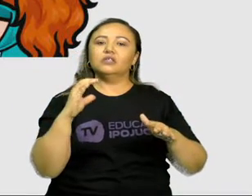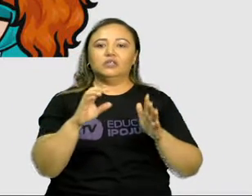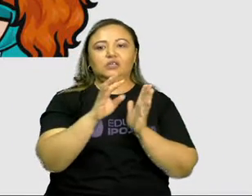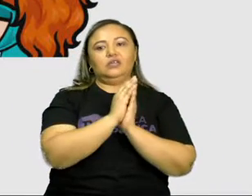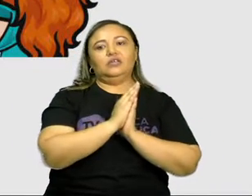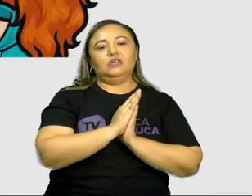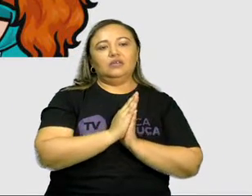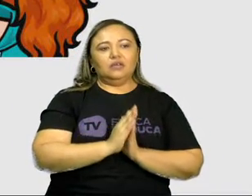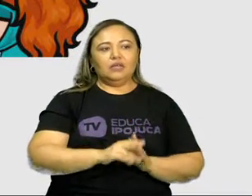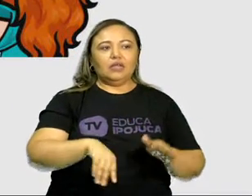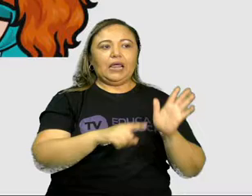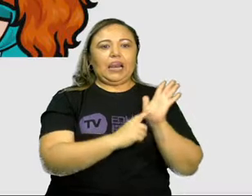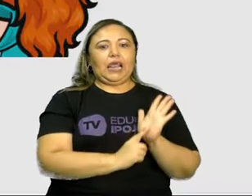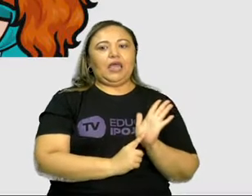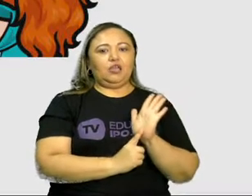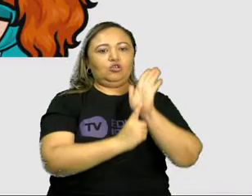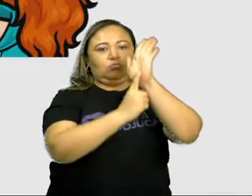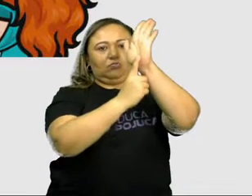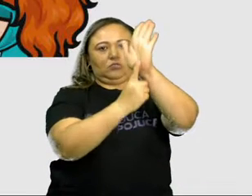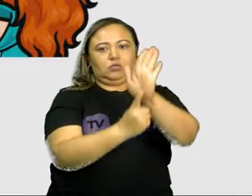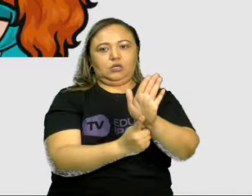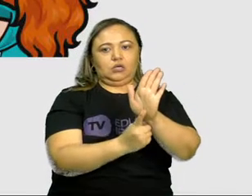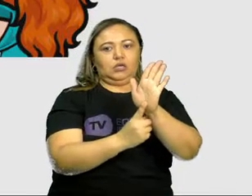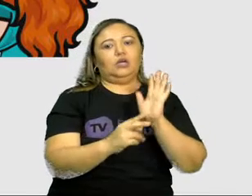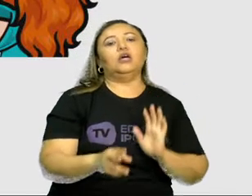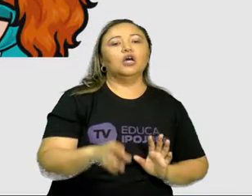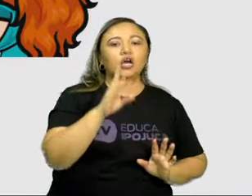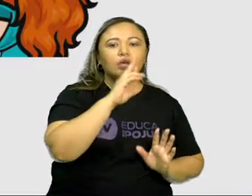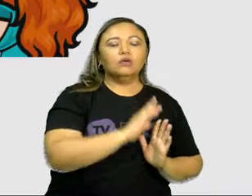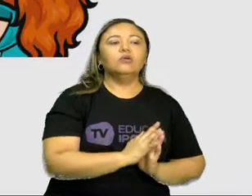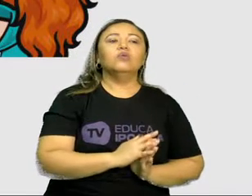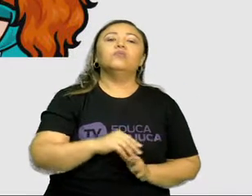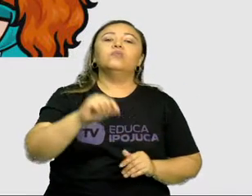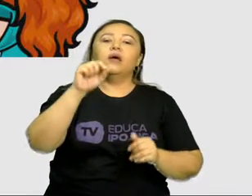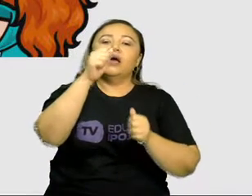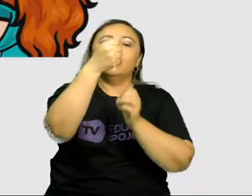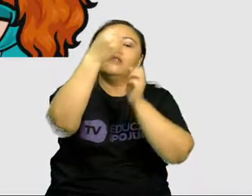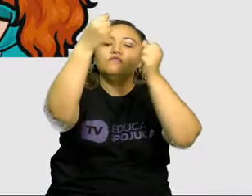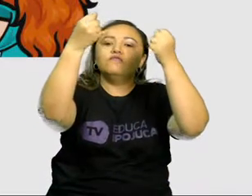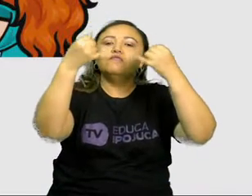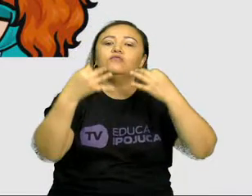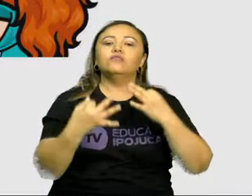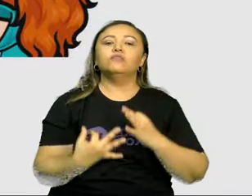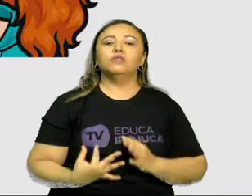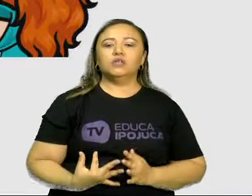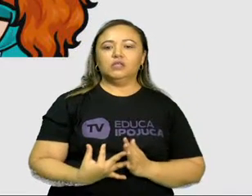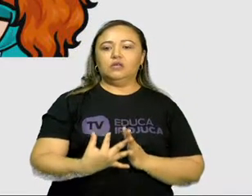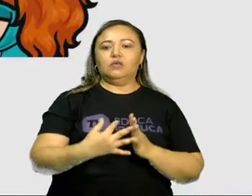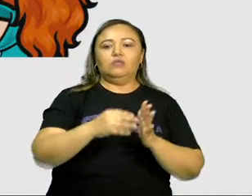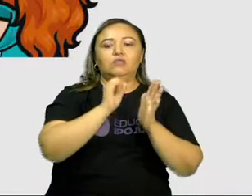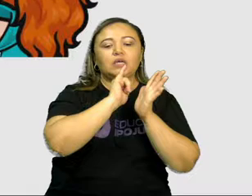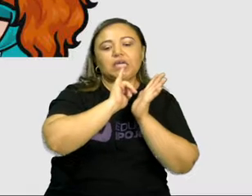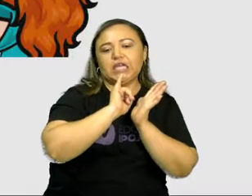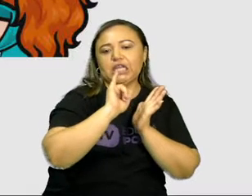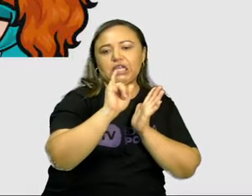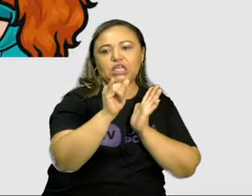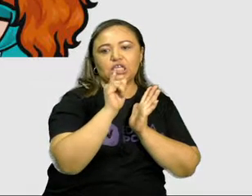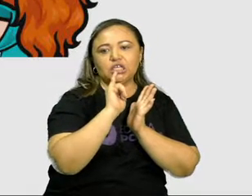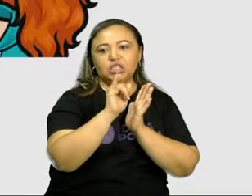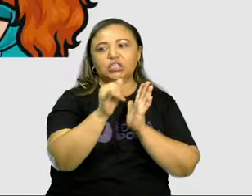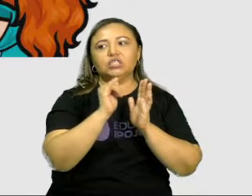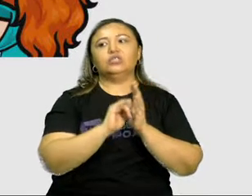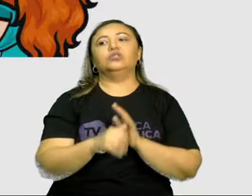tipo, é do tipo expositivo, responda: qual é a informação transmitida no texto lido e como